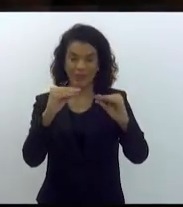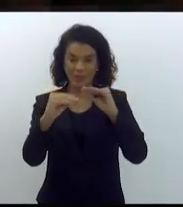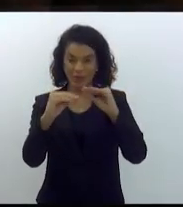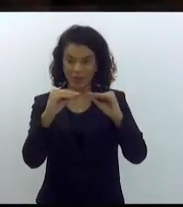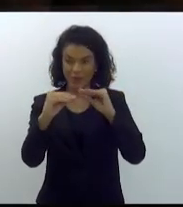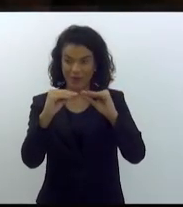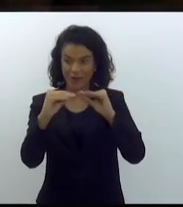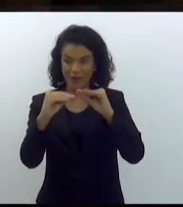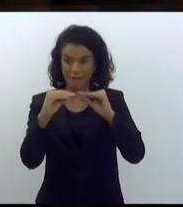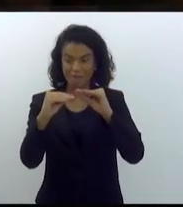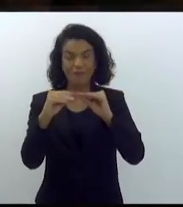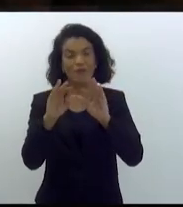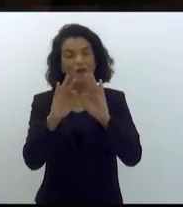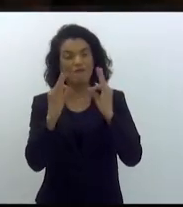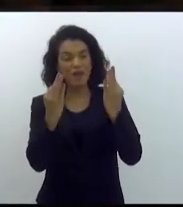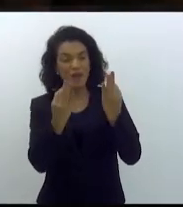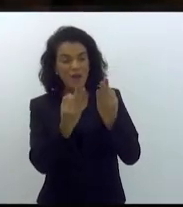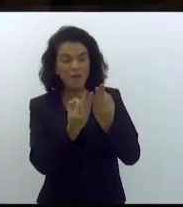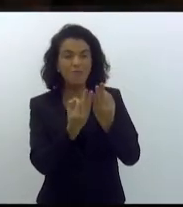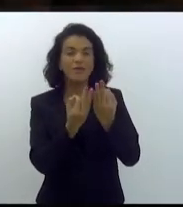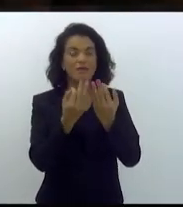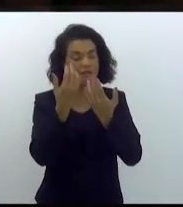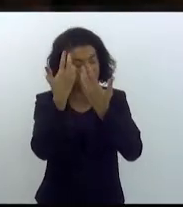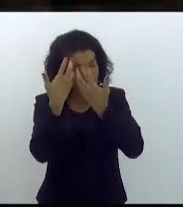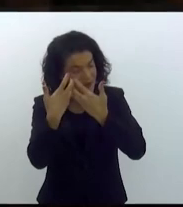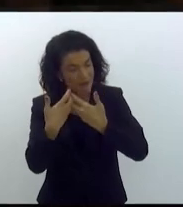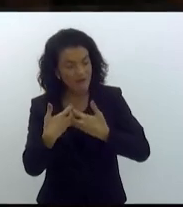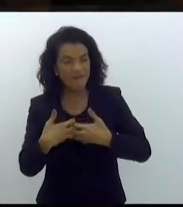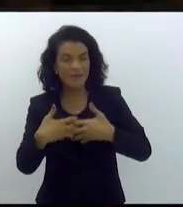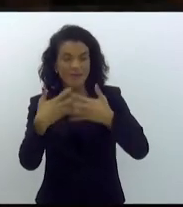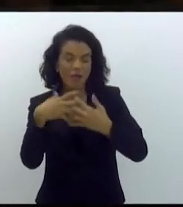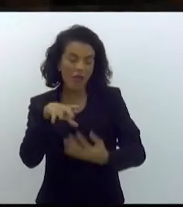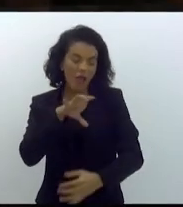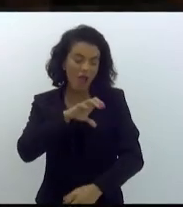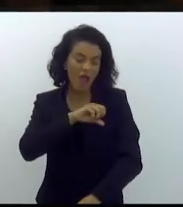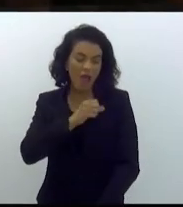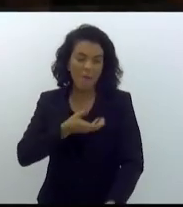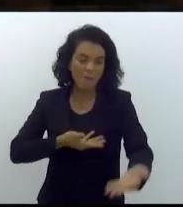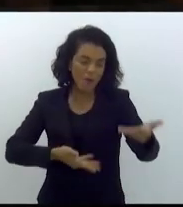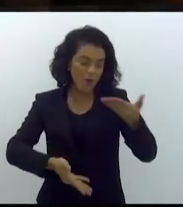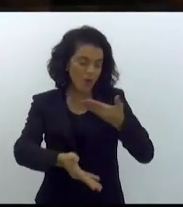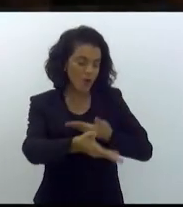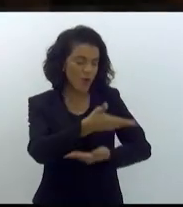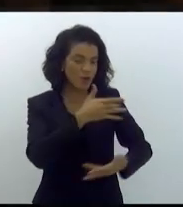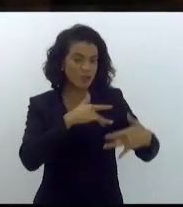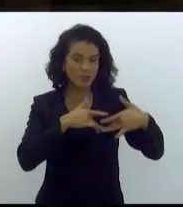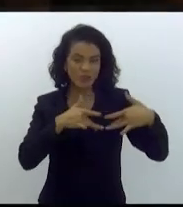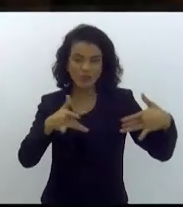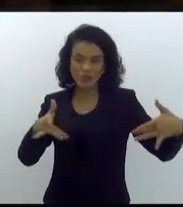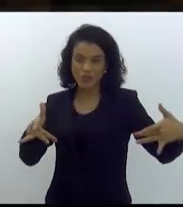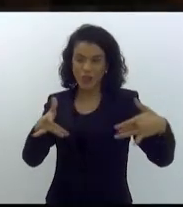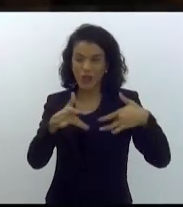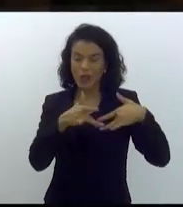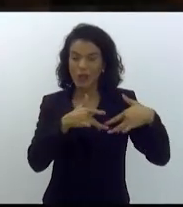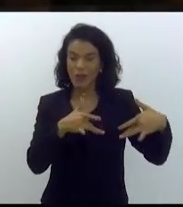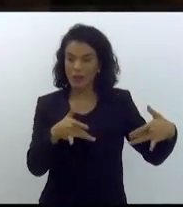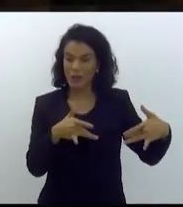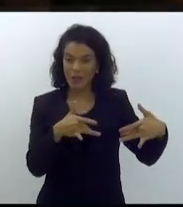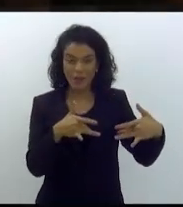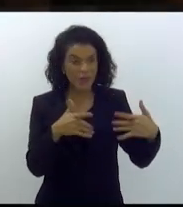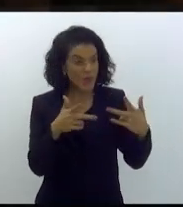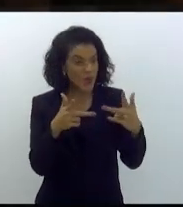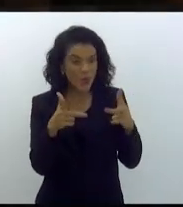de uma família que fazia reflexão amor ao próximo solidariedade se passa